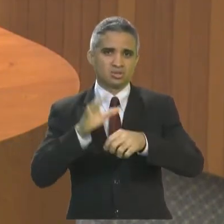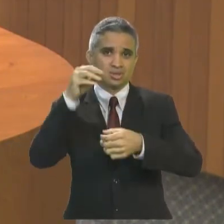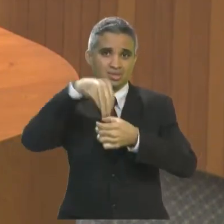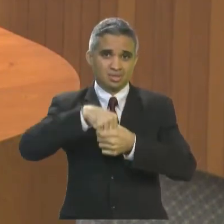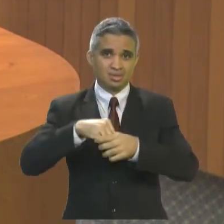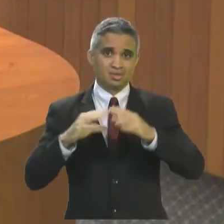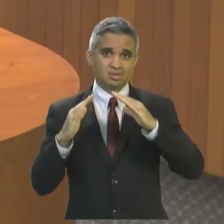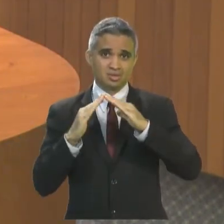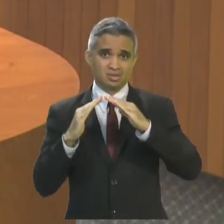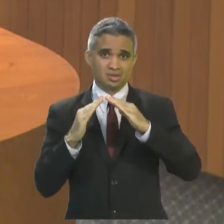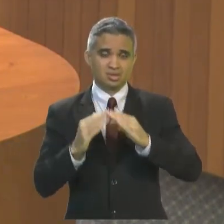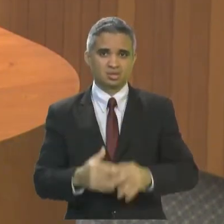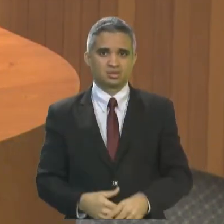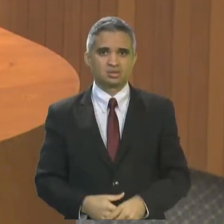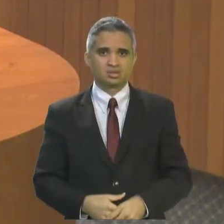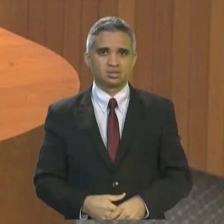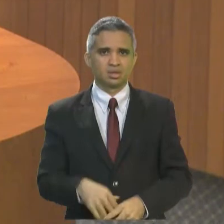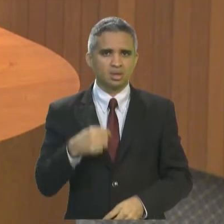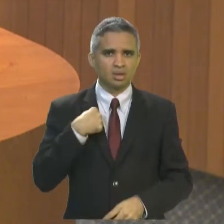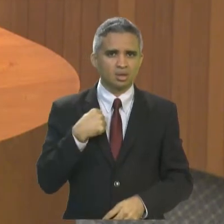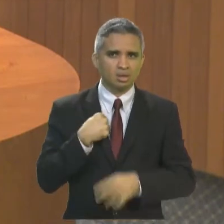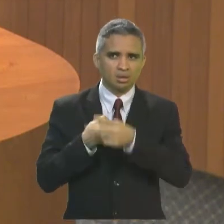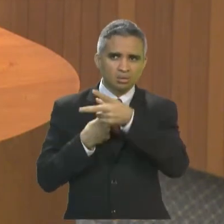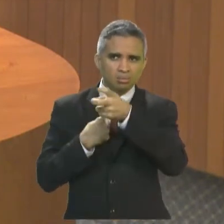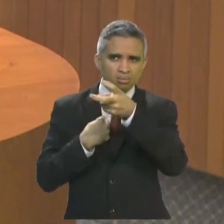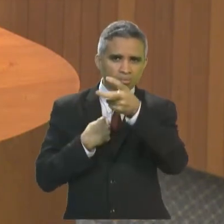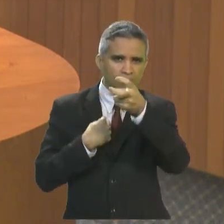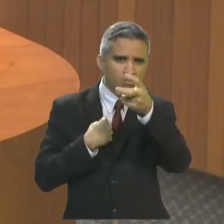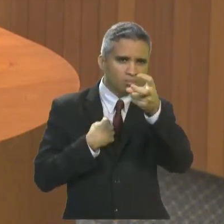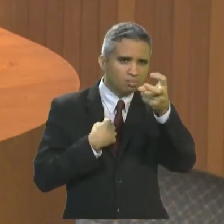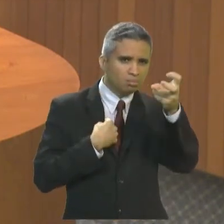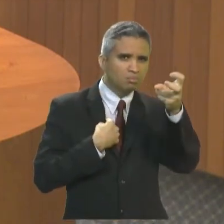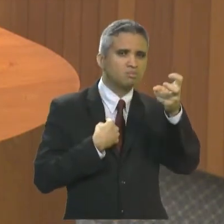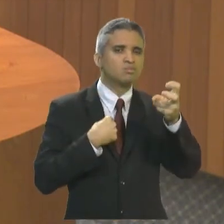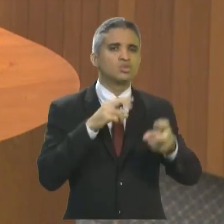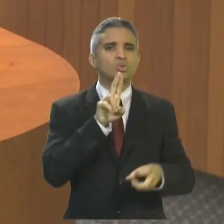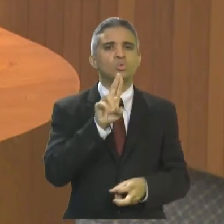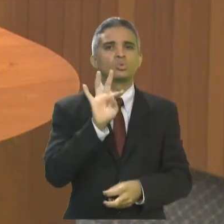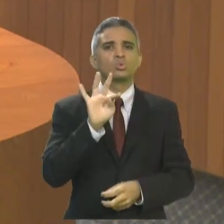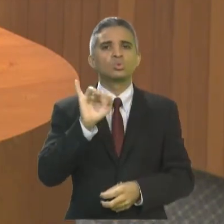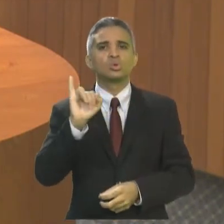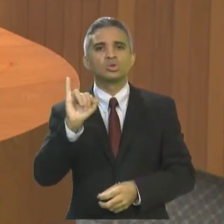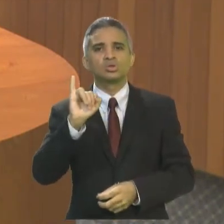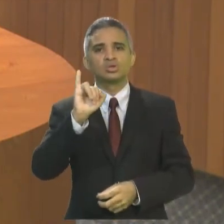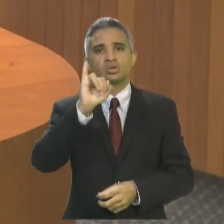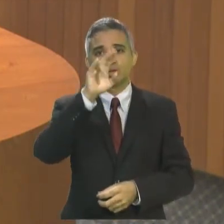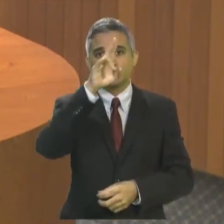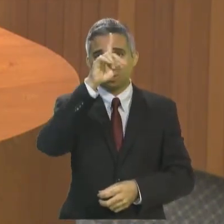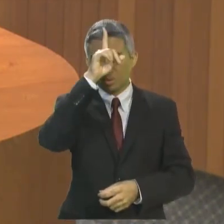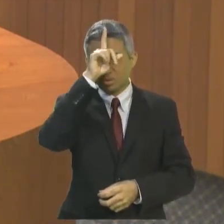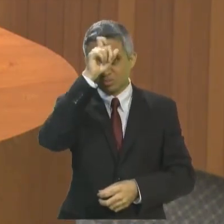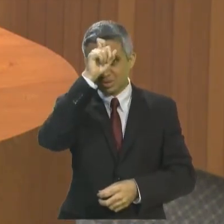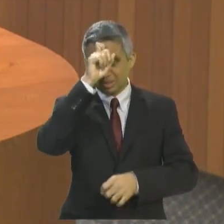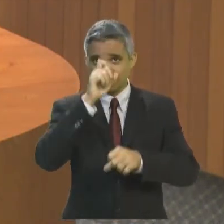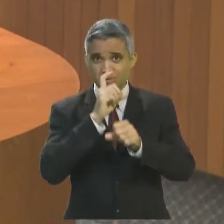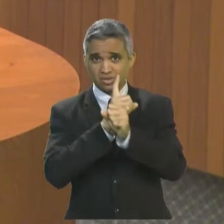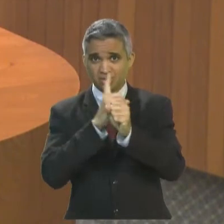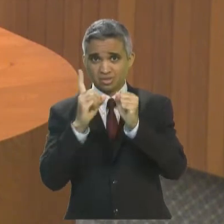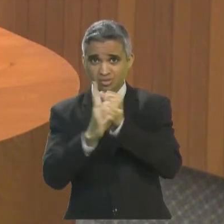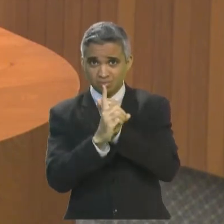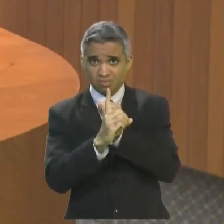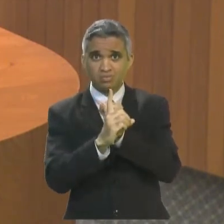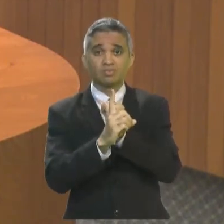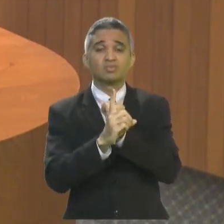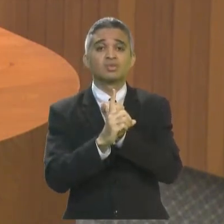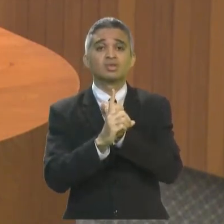estou acompanhando o que está acontecendo. Na UTI do Hospital São Domingos, a faixa de idade é 50 anos, a média de